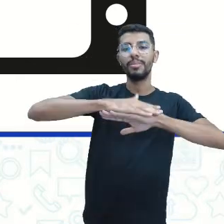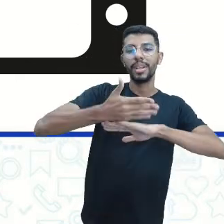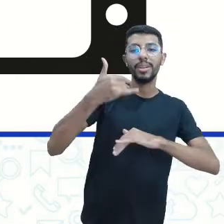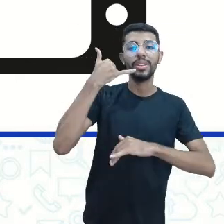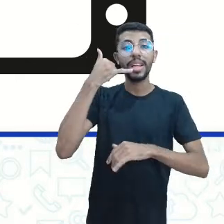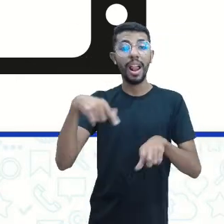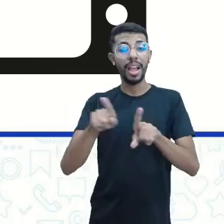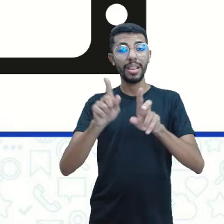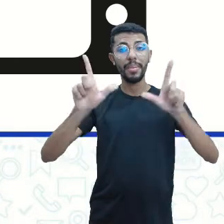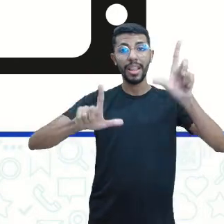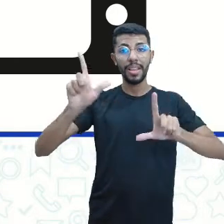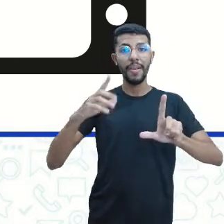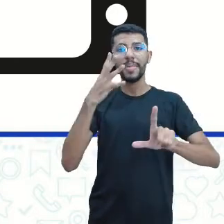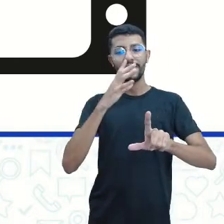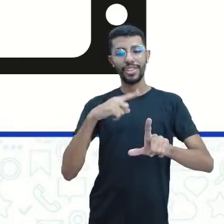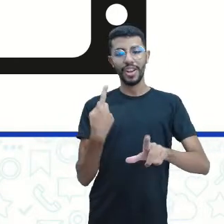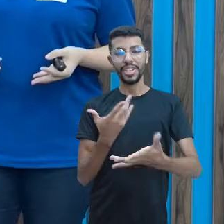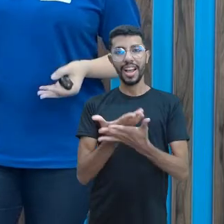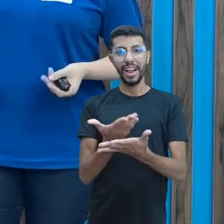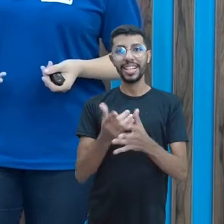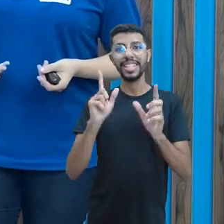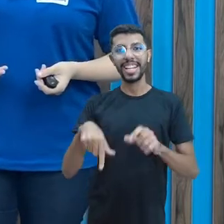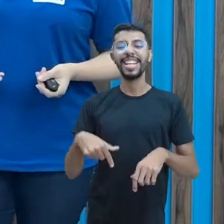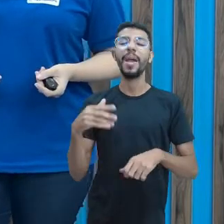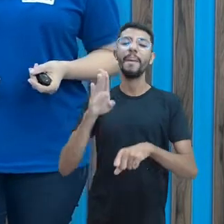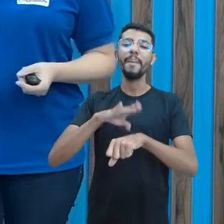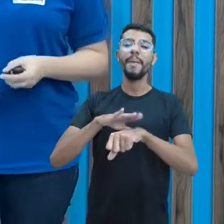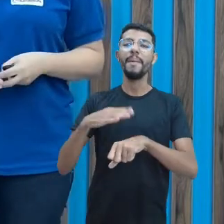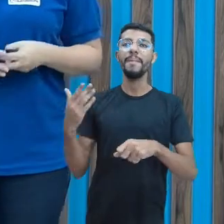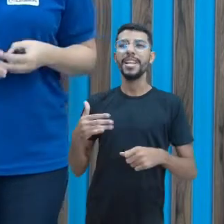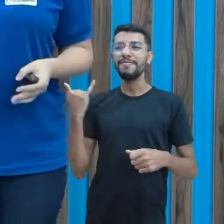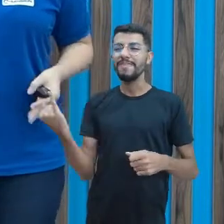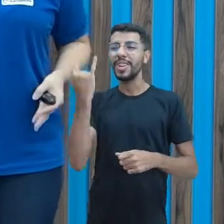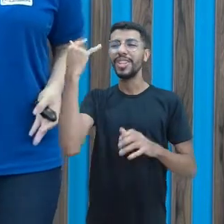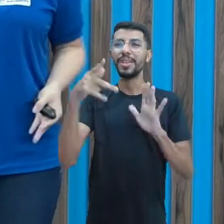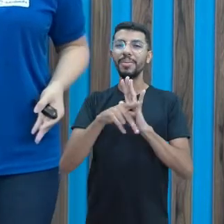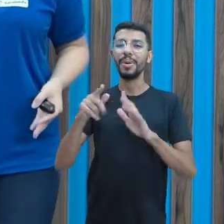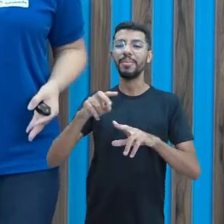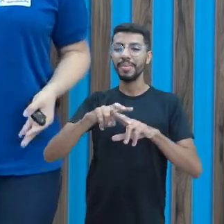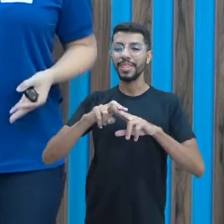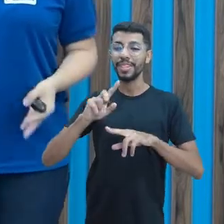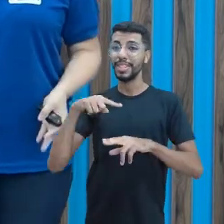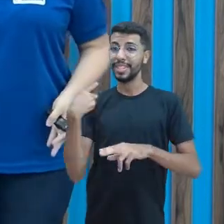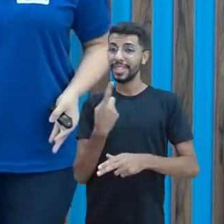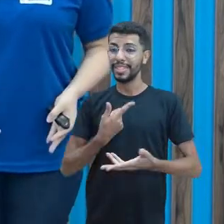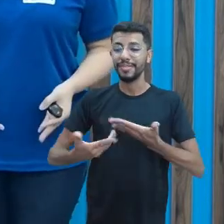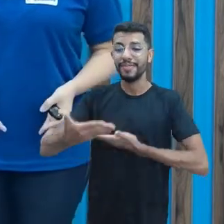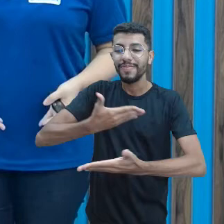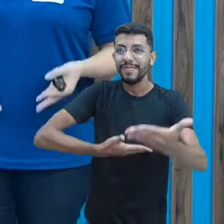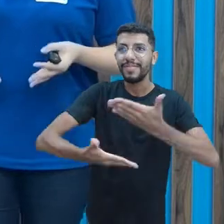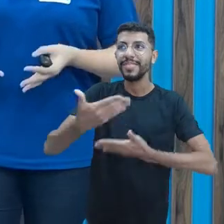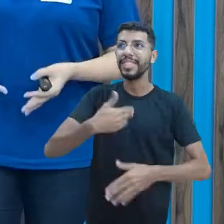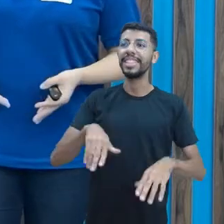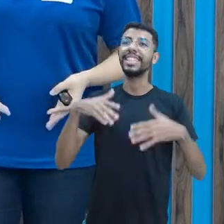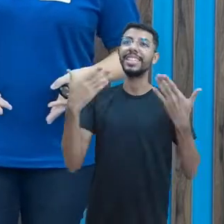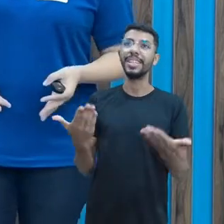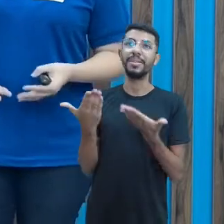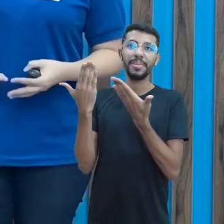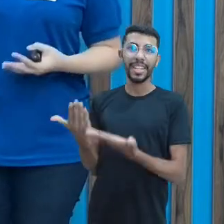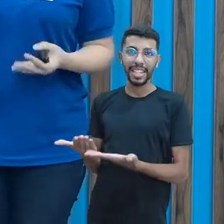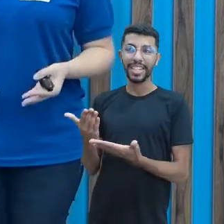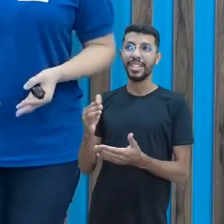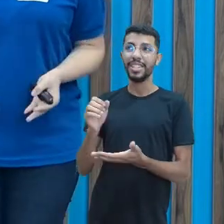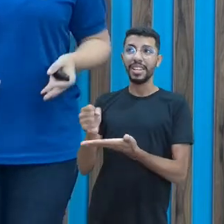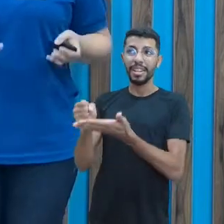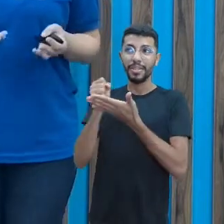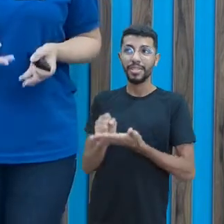na nossa aula. E esse momento é riquíssimo por causa da nossa interatividade, né? Para isso, hoje, aqui quem está me ajudando com